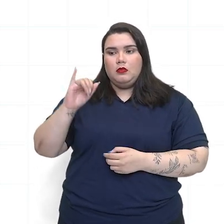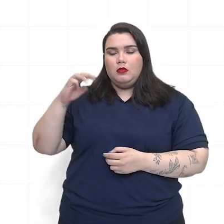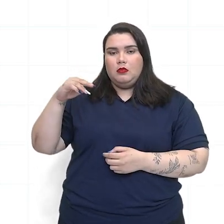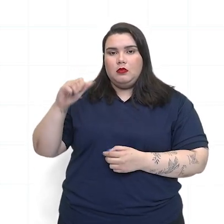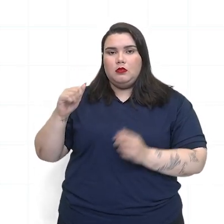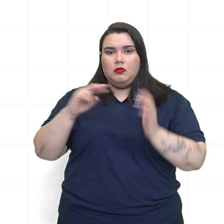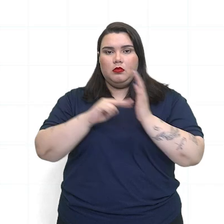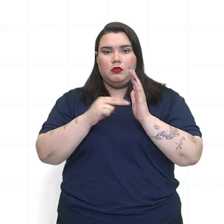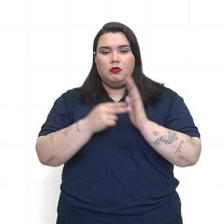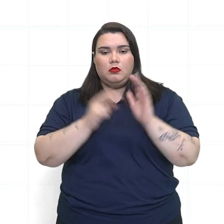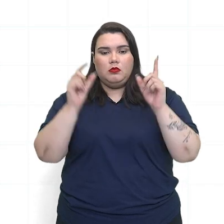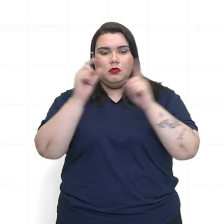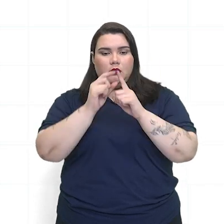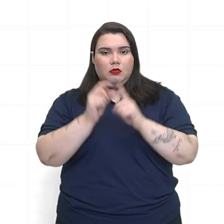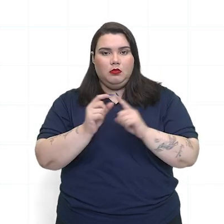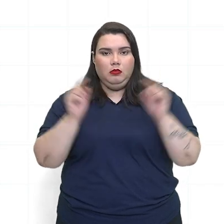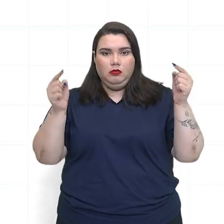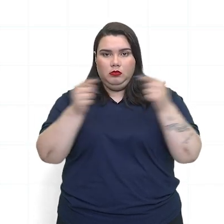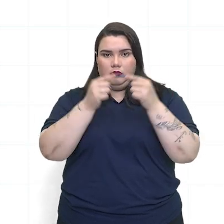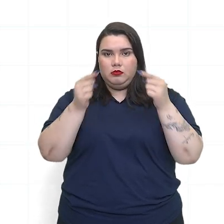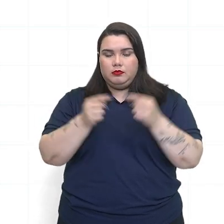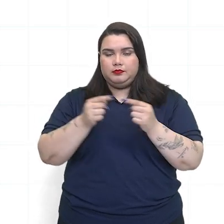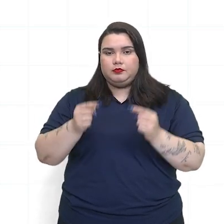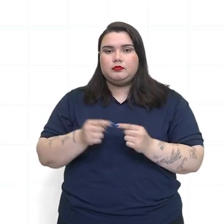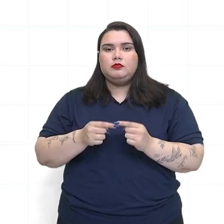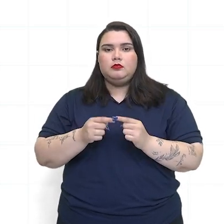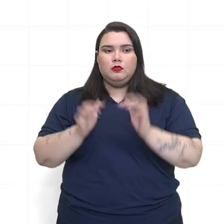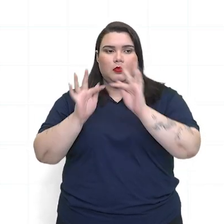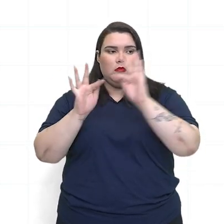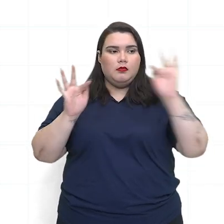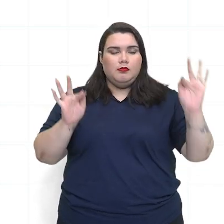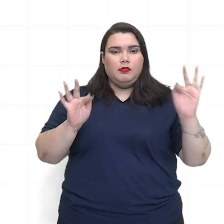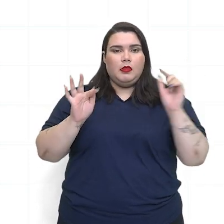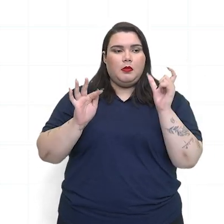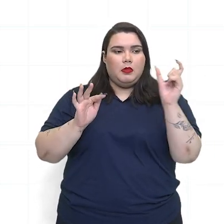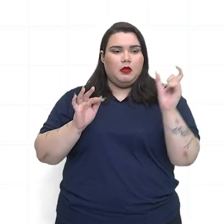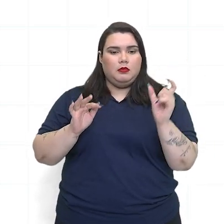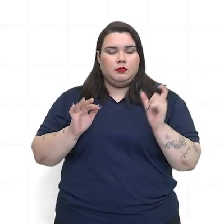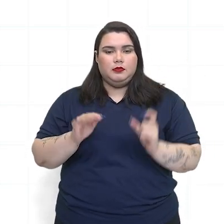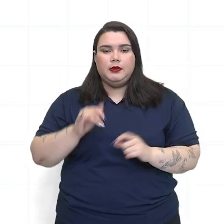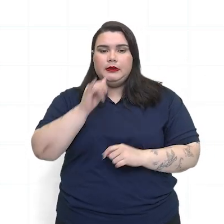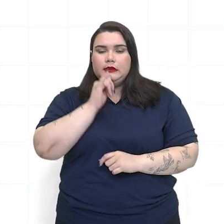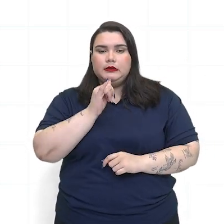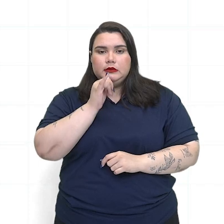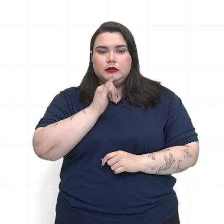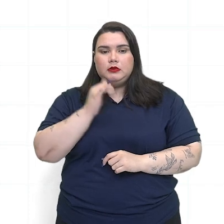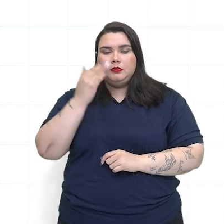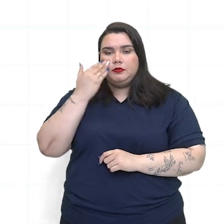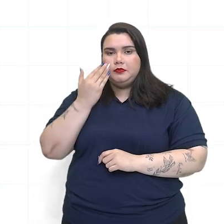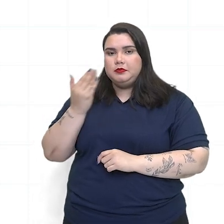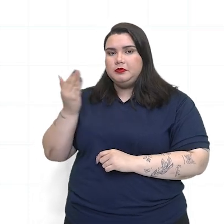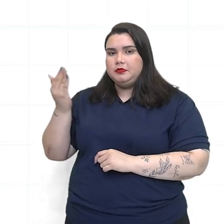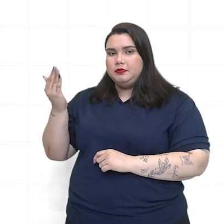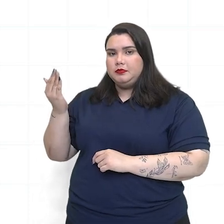combinação das palavras no final de cada verso. Vamos ver o exemplo aí do